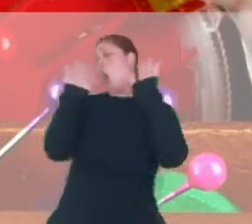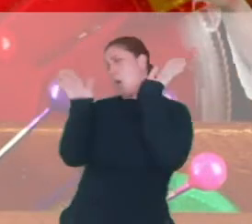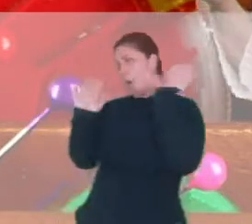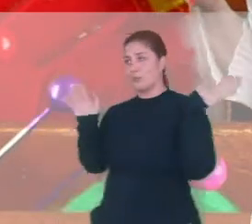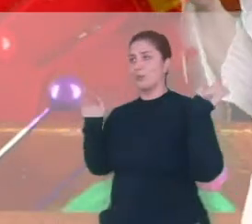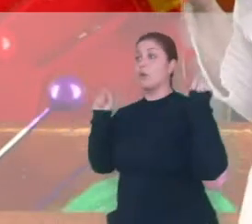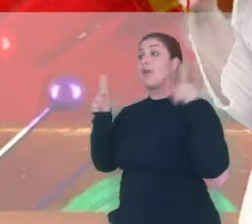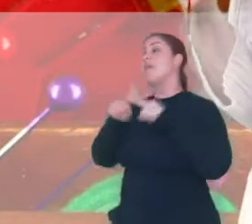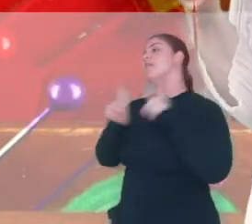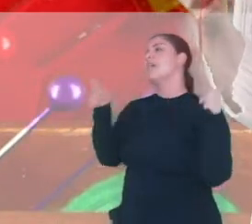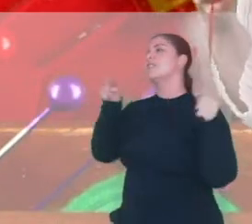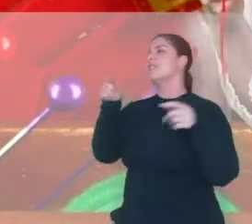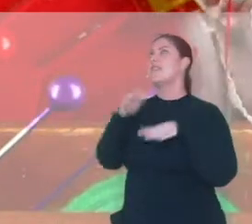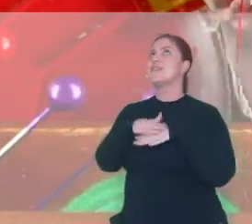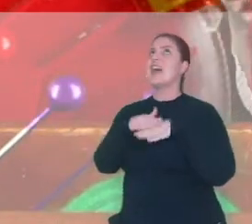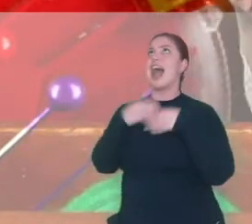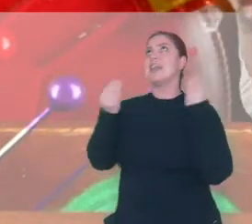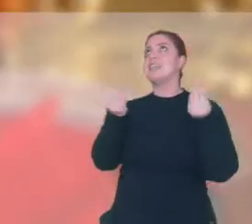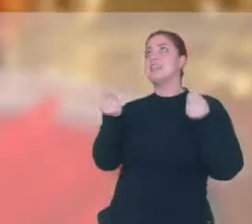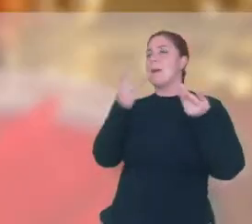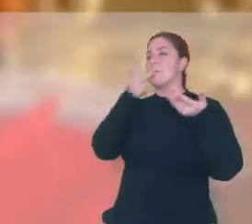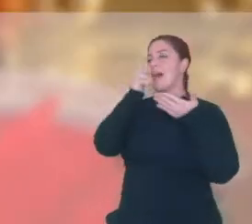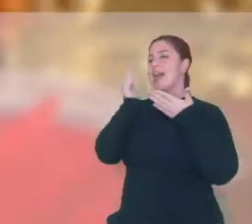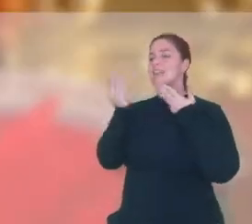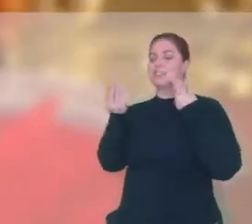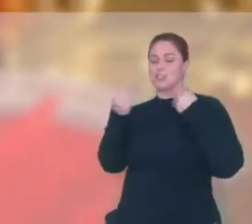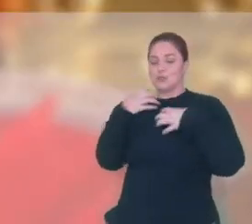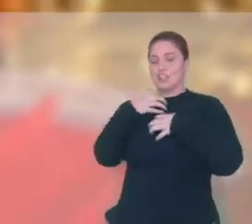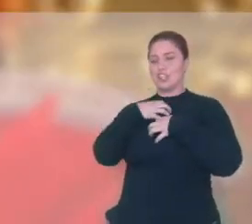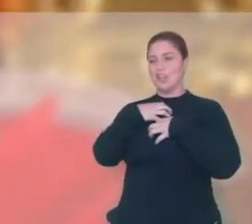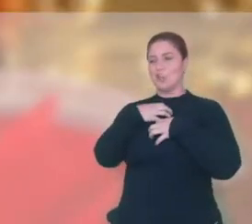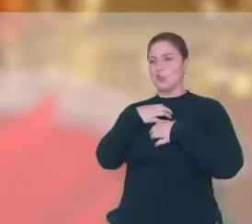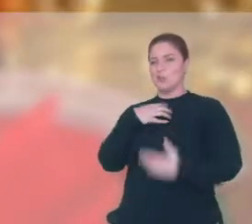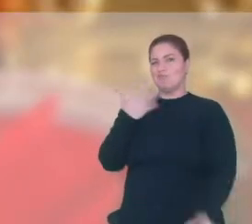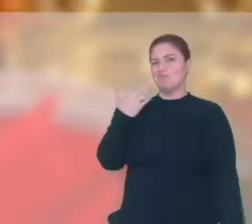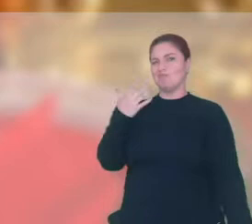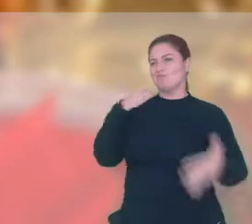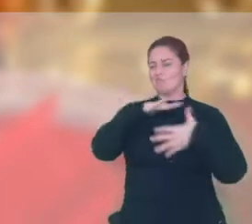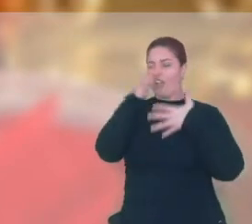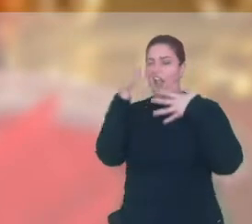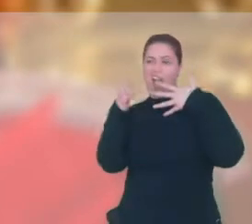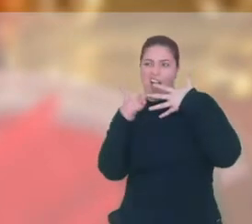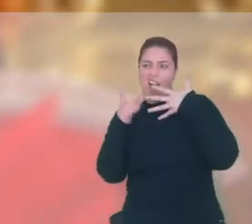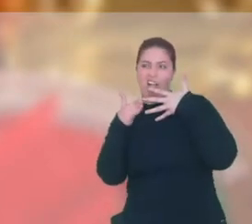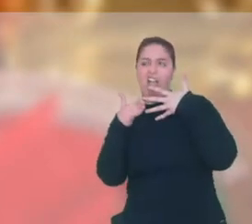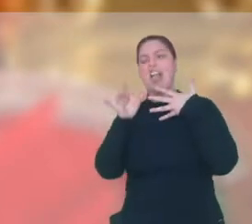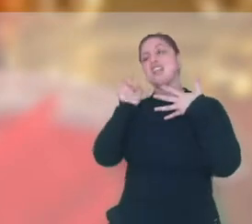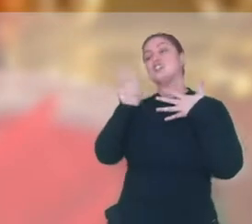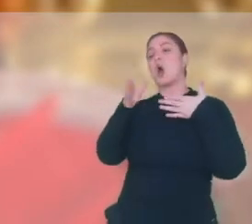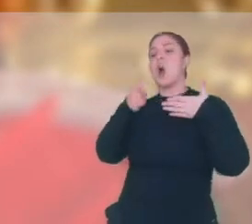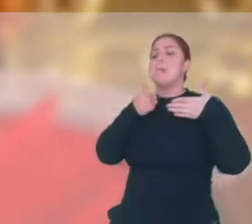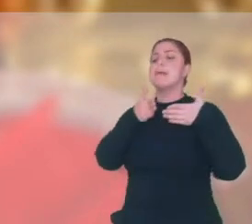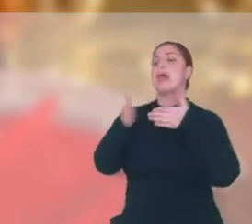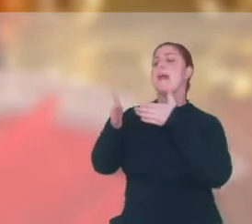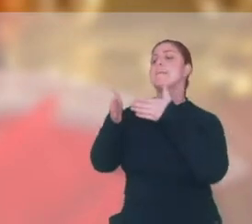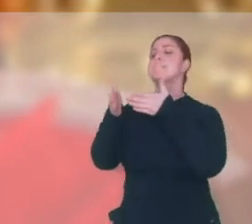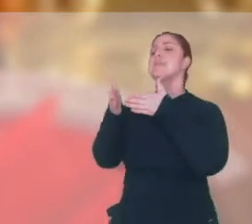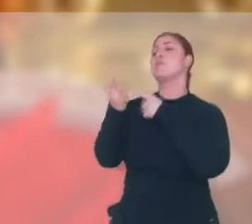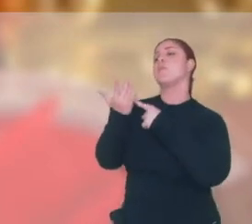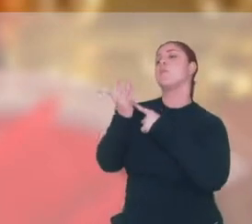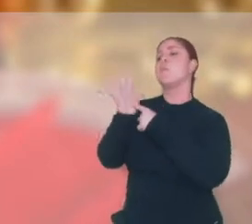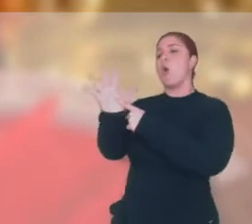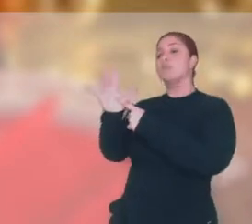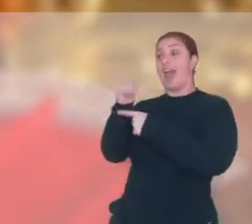é que você faz assim, digamos, um papel secundário indo adiante. Apenas mostra o caminho. Enquanto que eu,